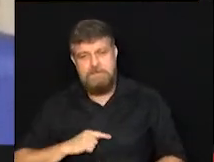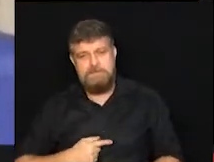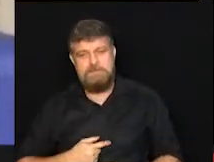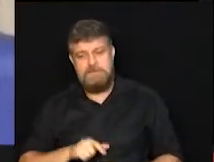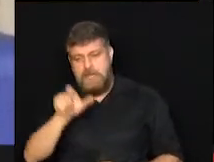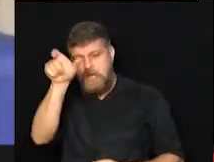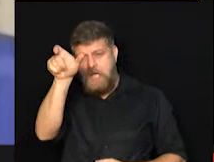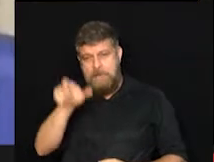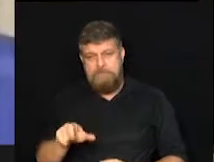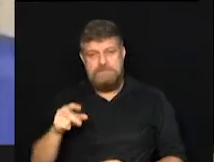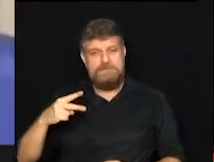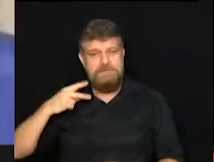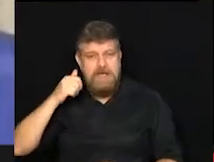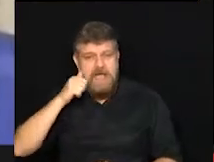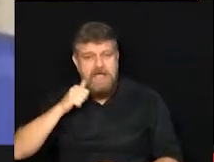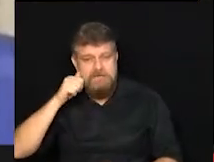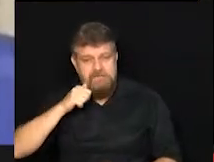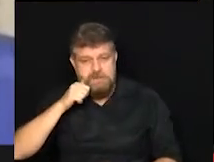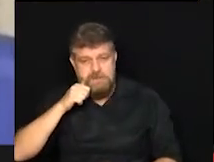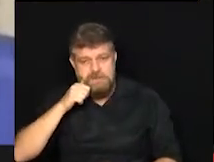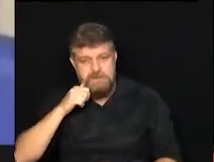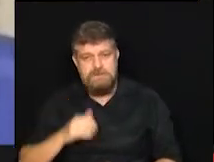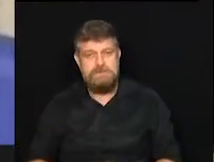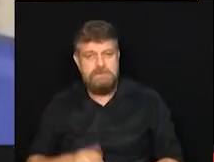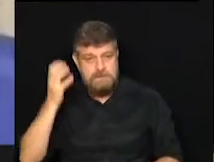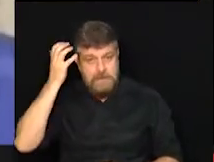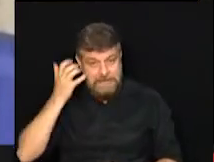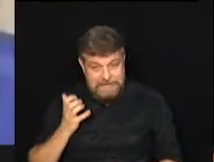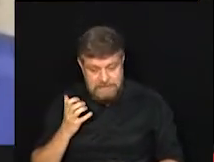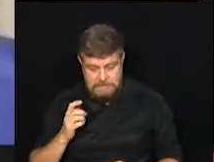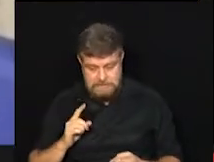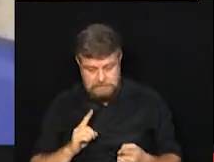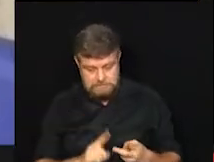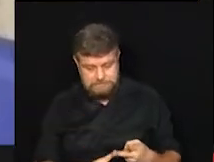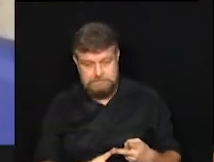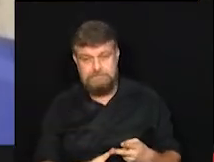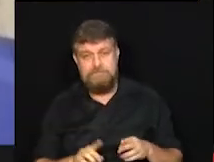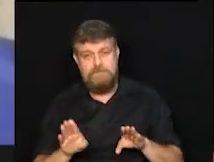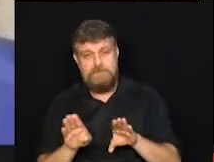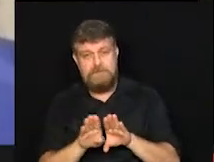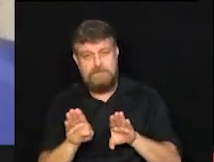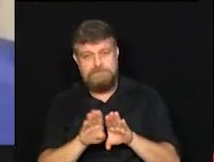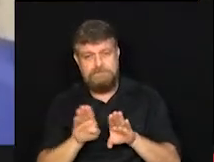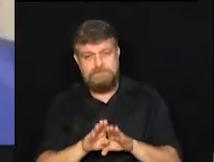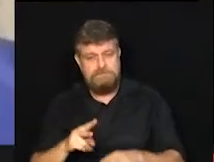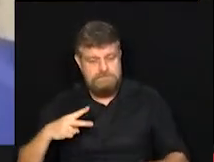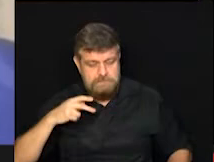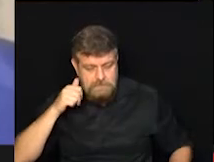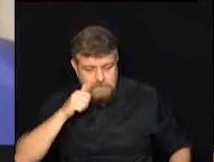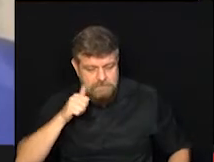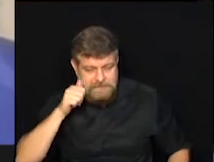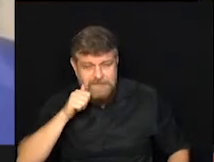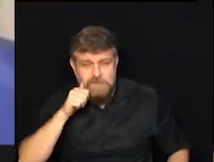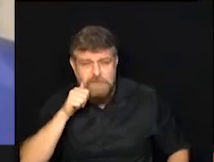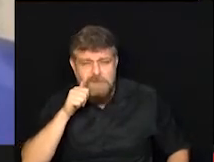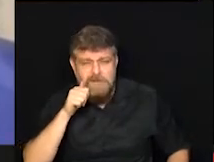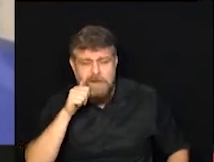pessoa das vereadoras, a doutora Guida Calisto e também a vereadora,